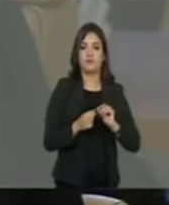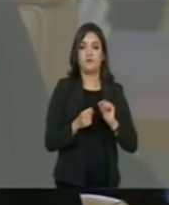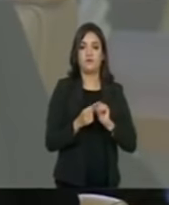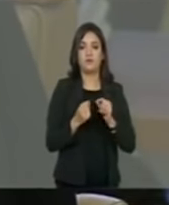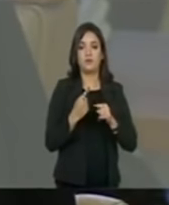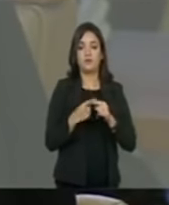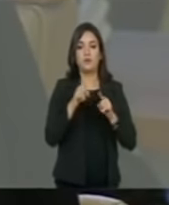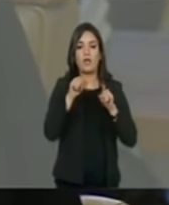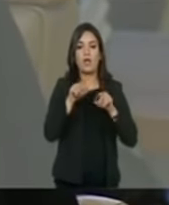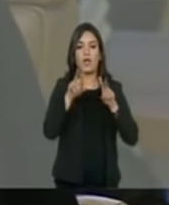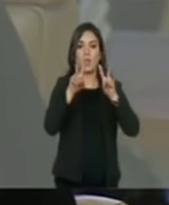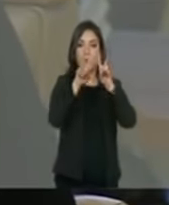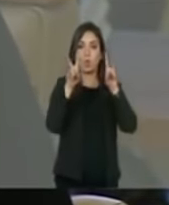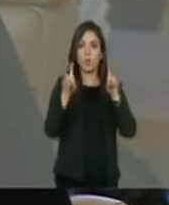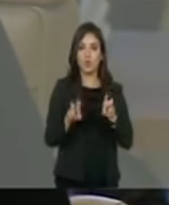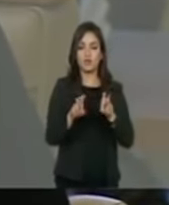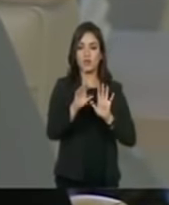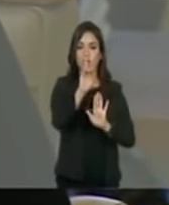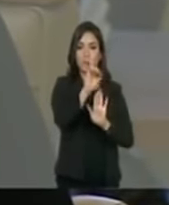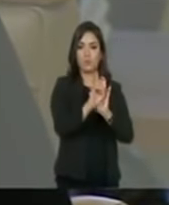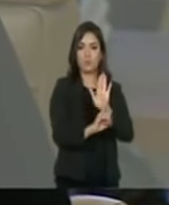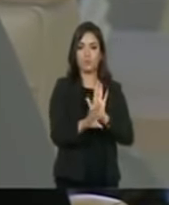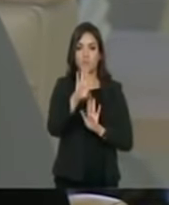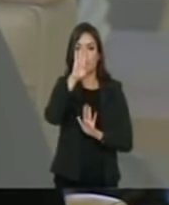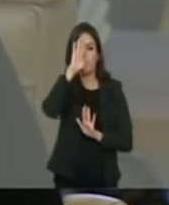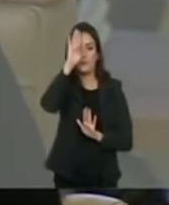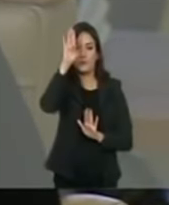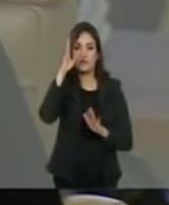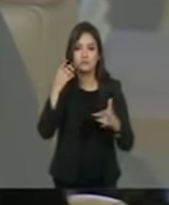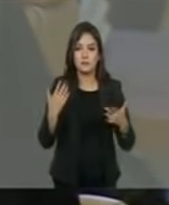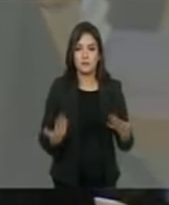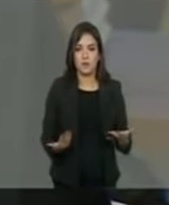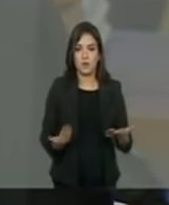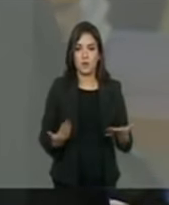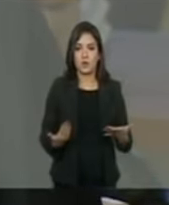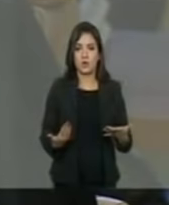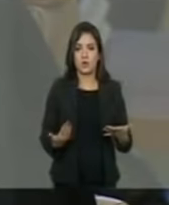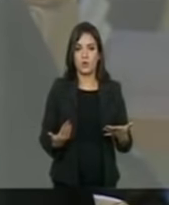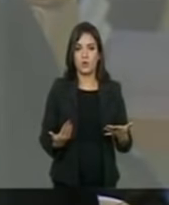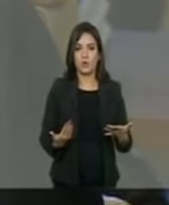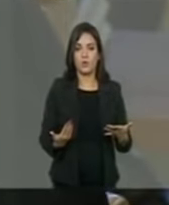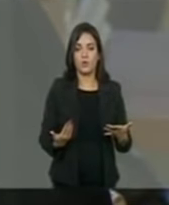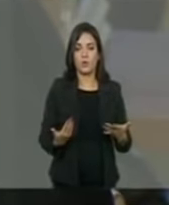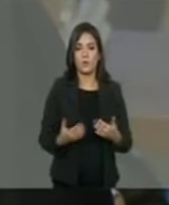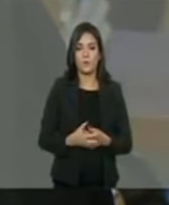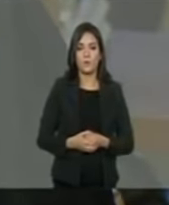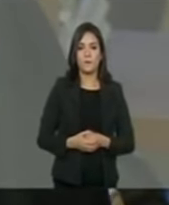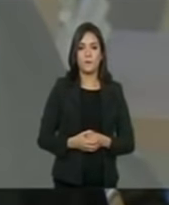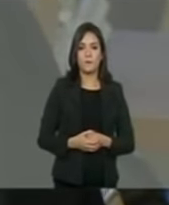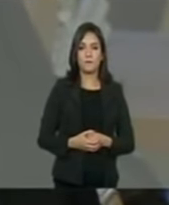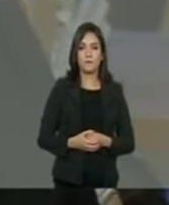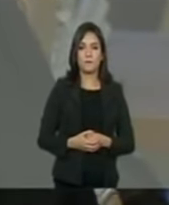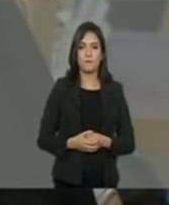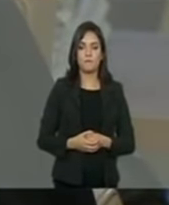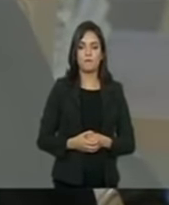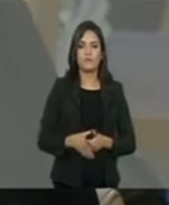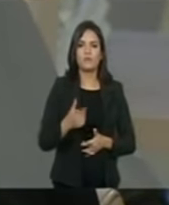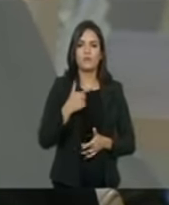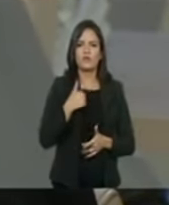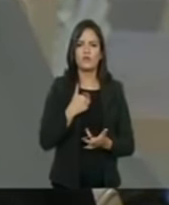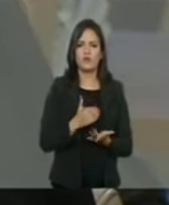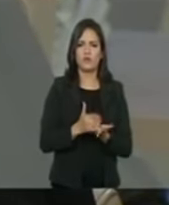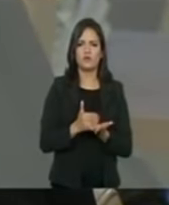tema do direito fundamental à presunção de inocência eu inicialmente